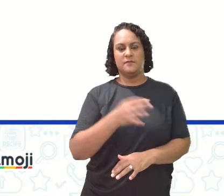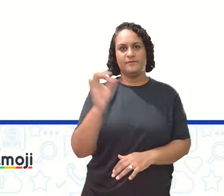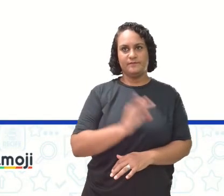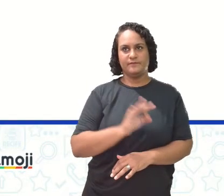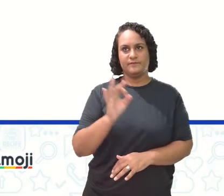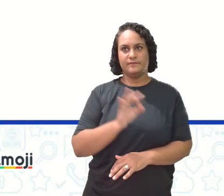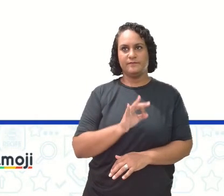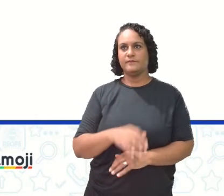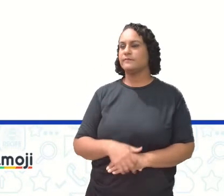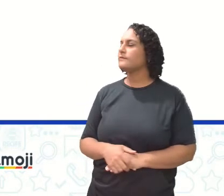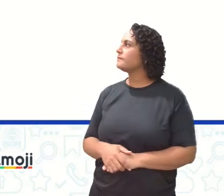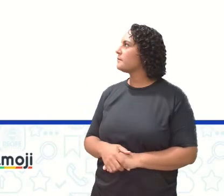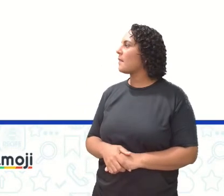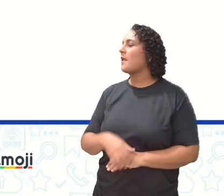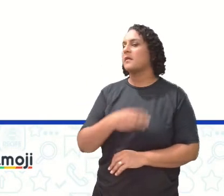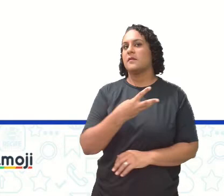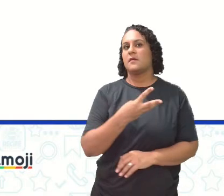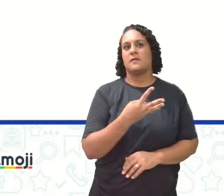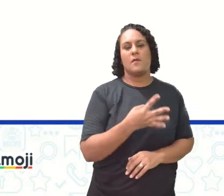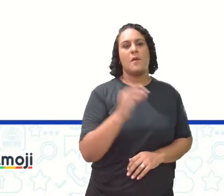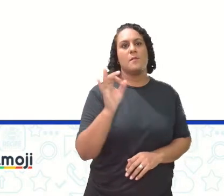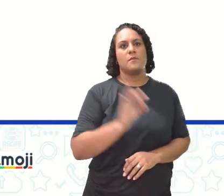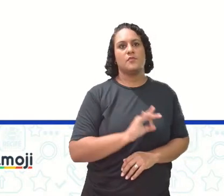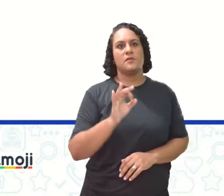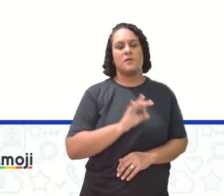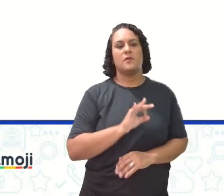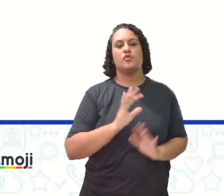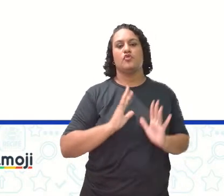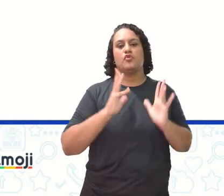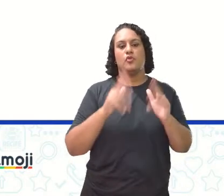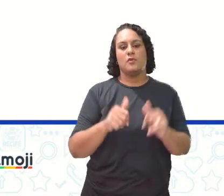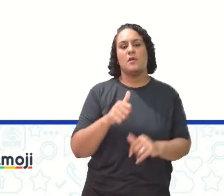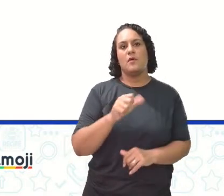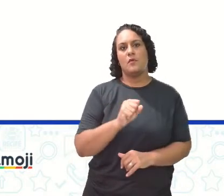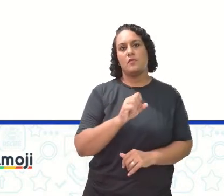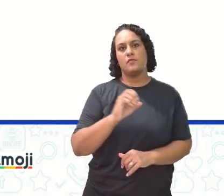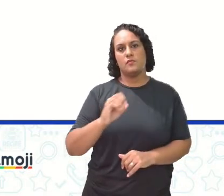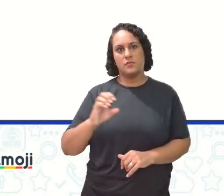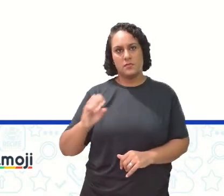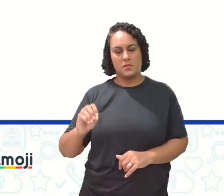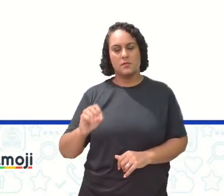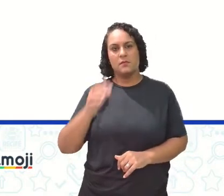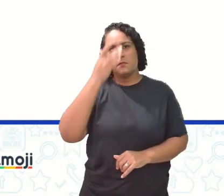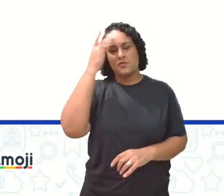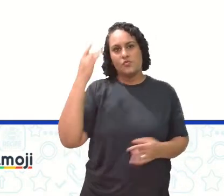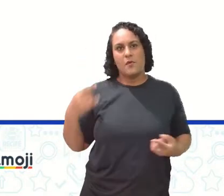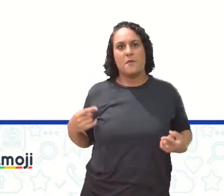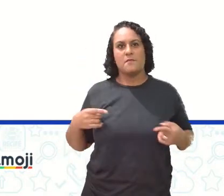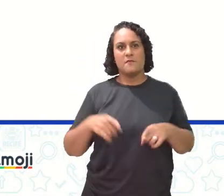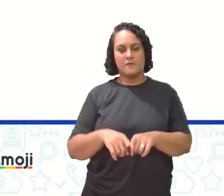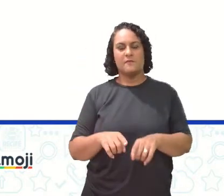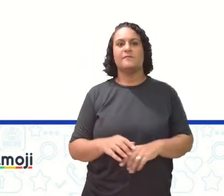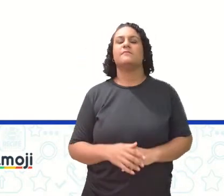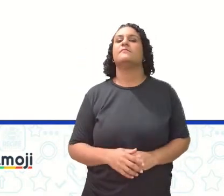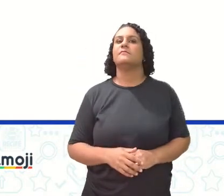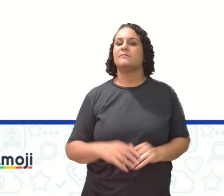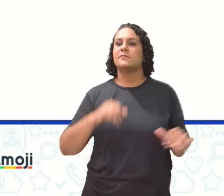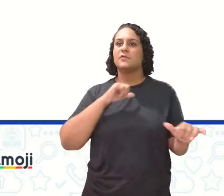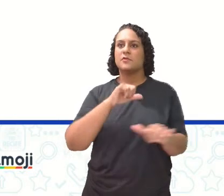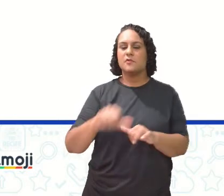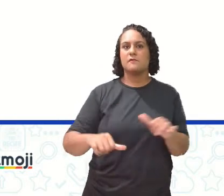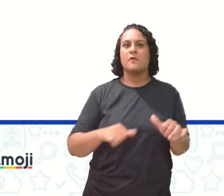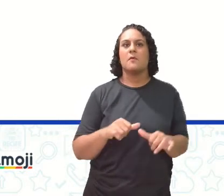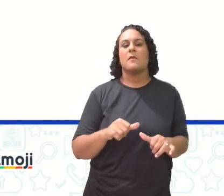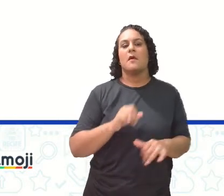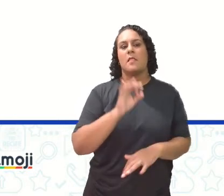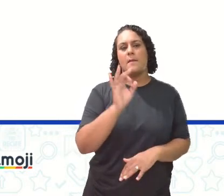preciso calcular aí, ó, 34% dos 800 sócios. Então, transformando essa ideia aí